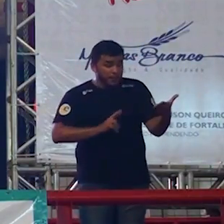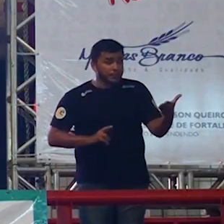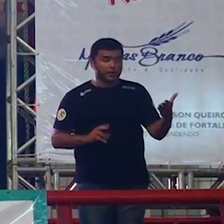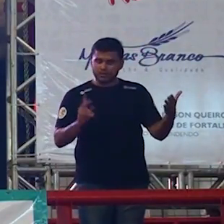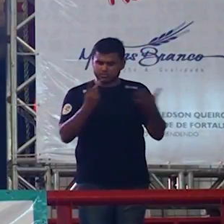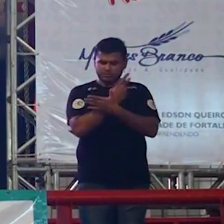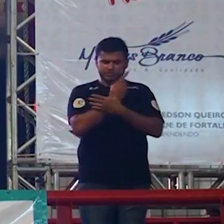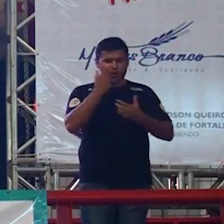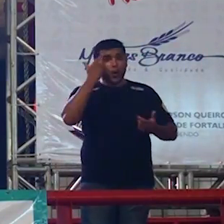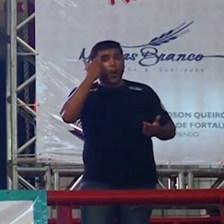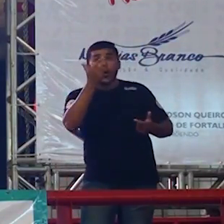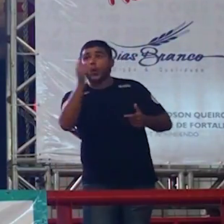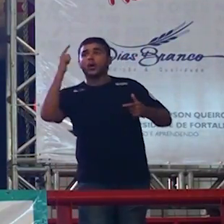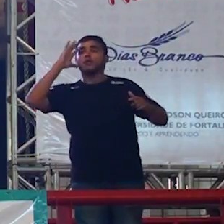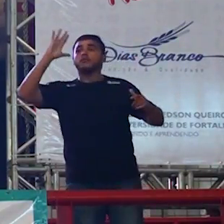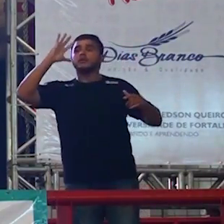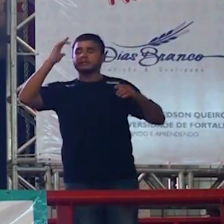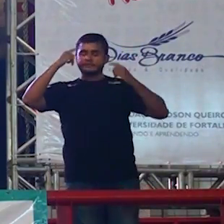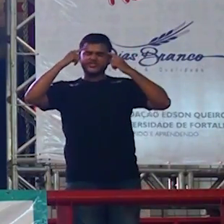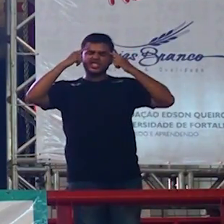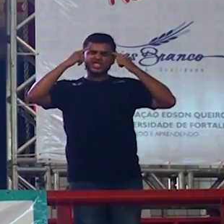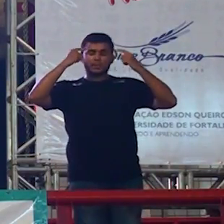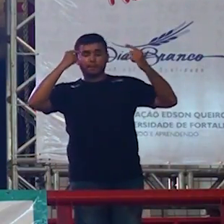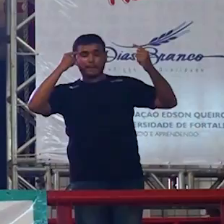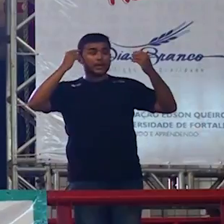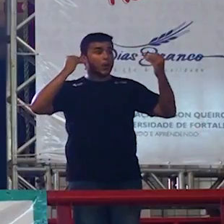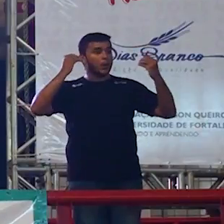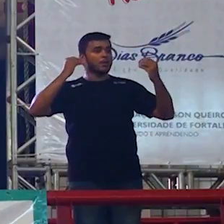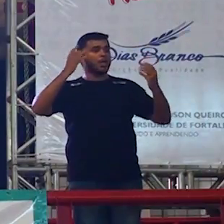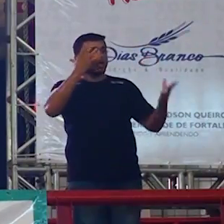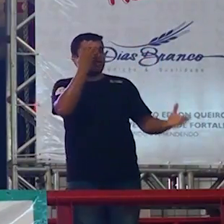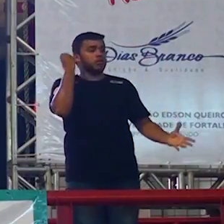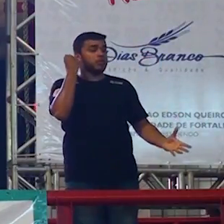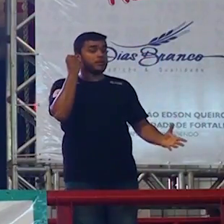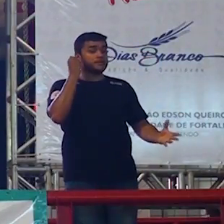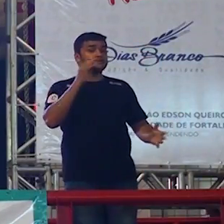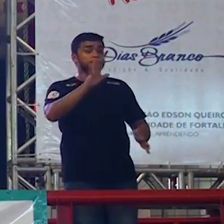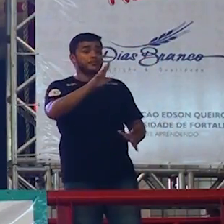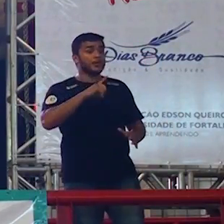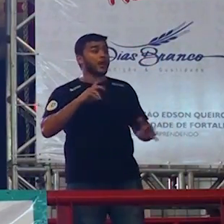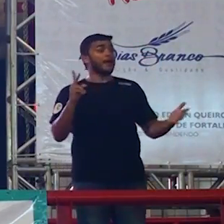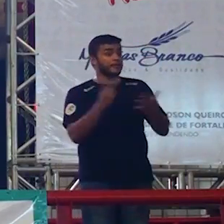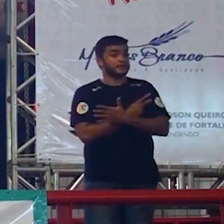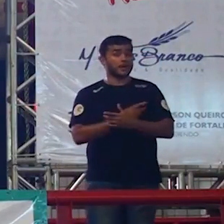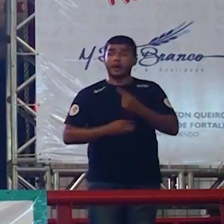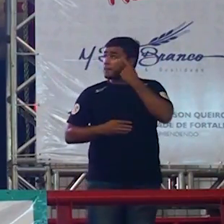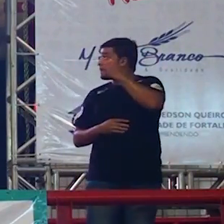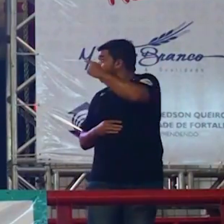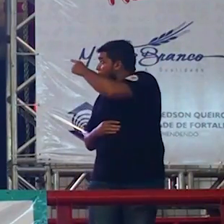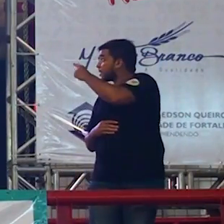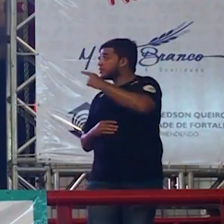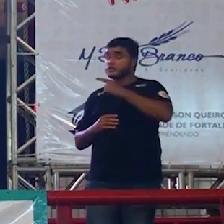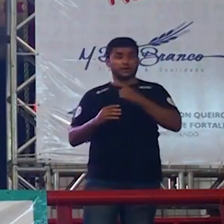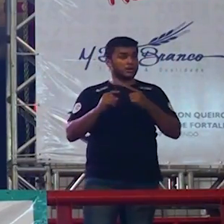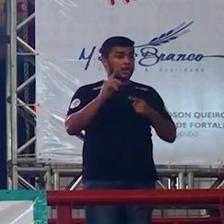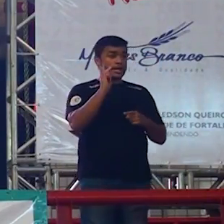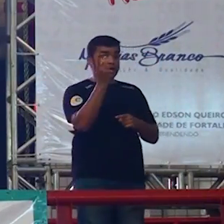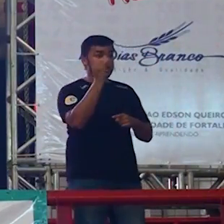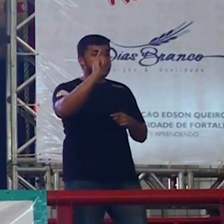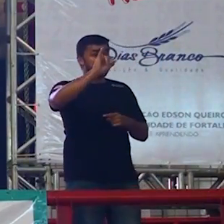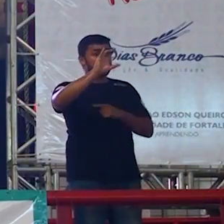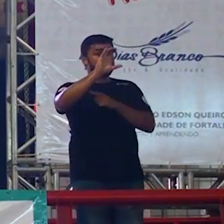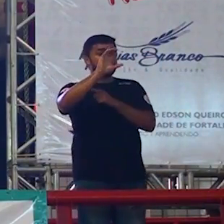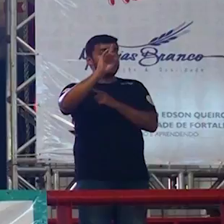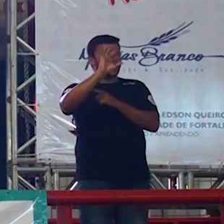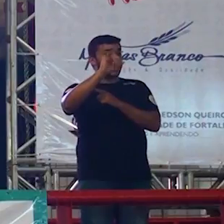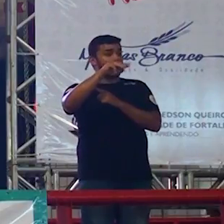espirrar, já esqueceu as 2 questões da prova. Se tropeçou na escada, já perdeu umas 3 questões. E por aí vai.